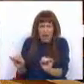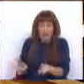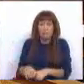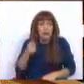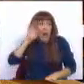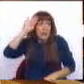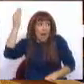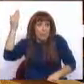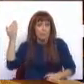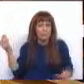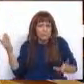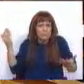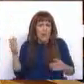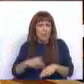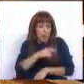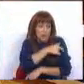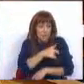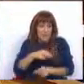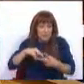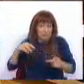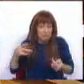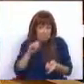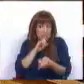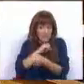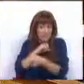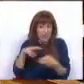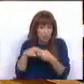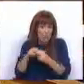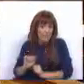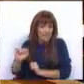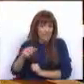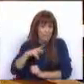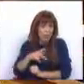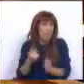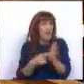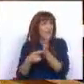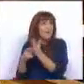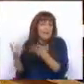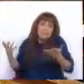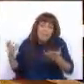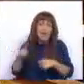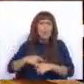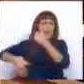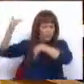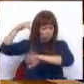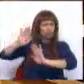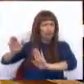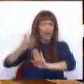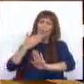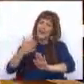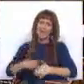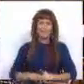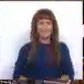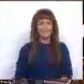quiçá falta da representação autárquica que V. Exª têm no país e que, noutros tempos, já tiveram. Muito obrigado.